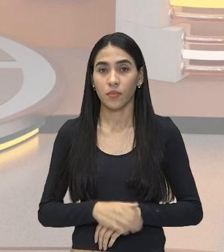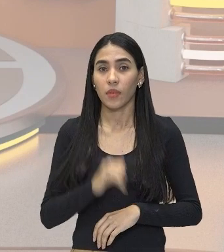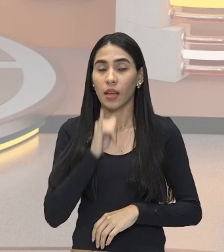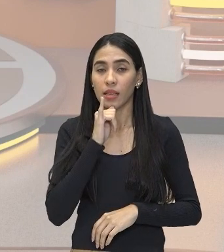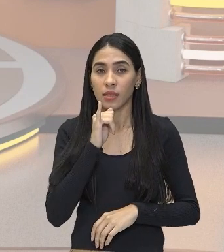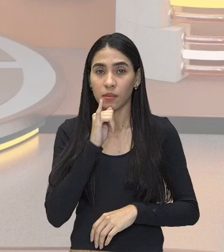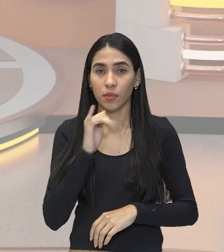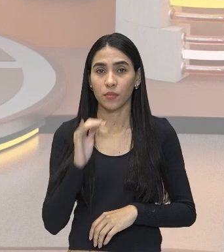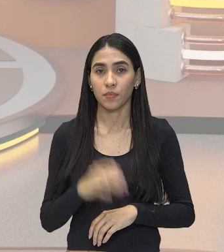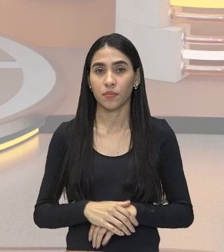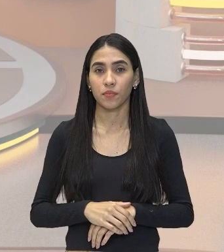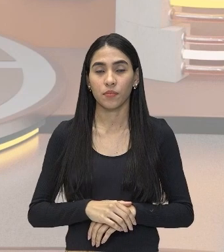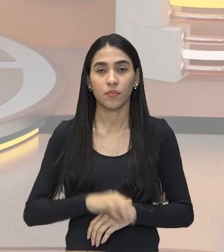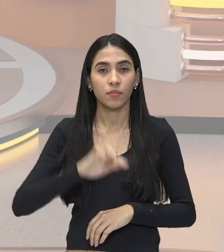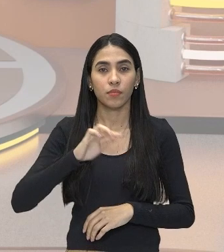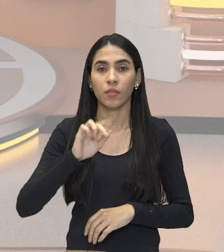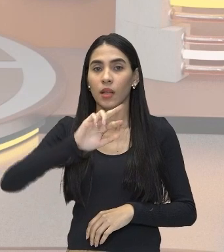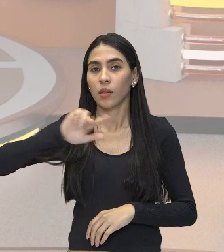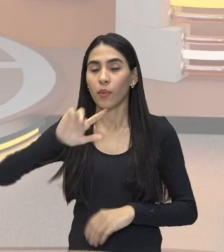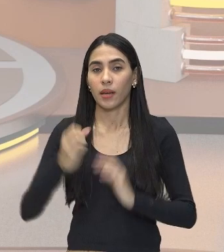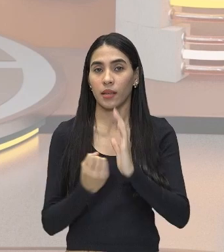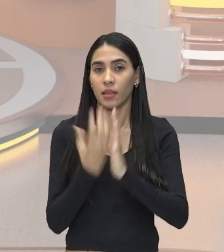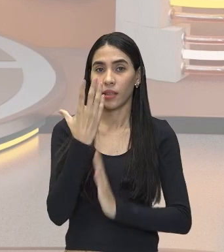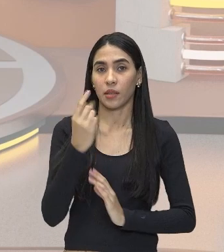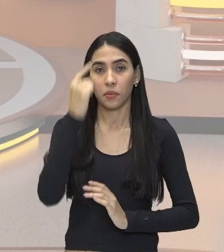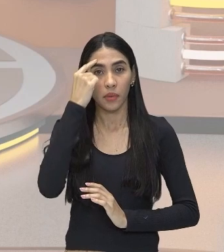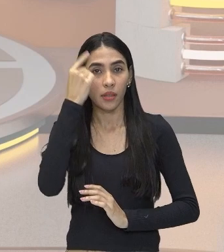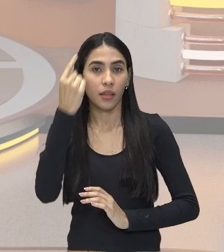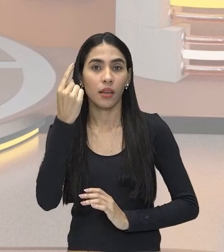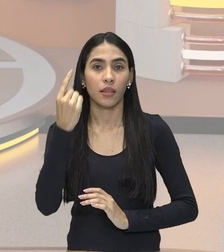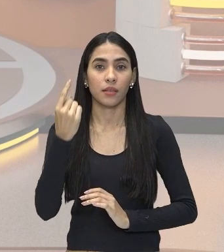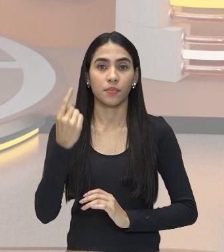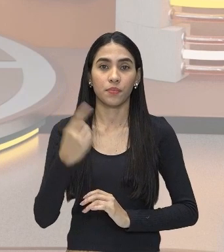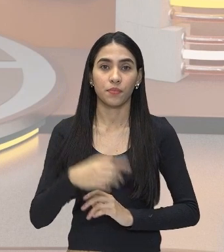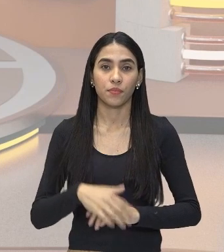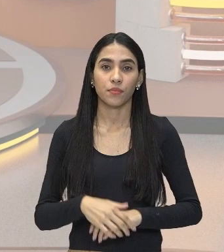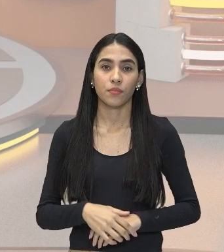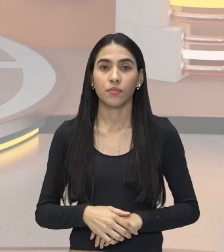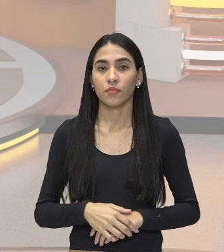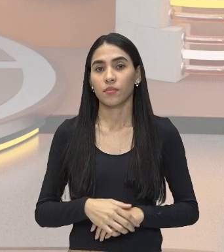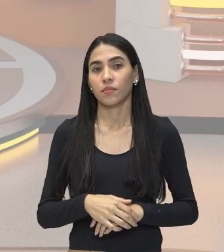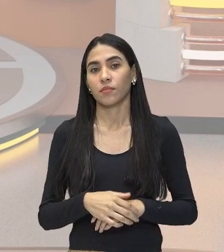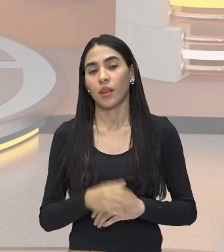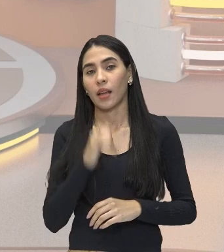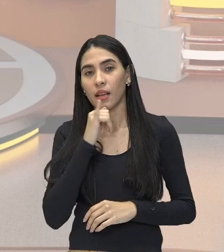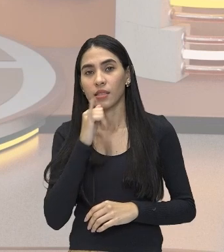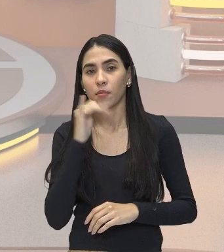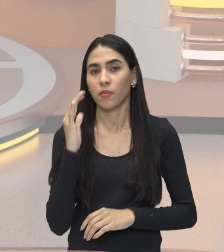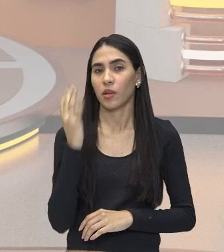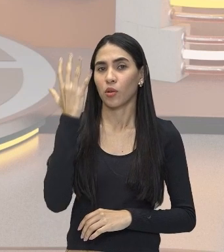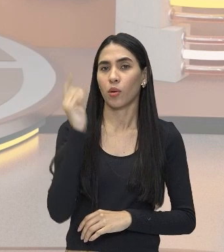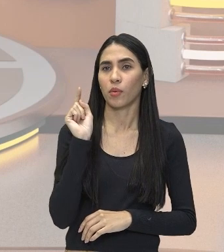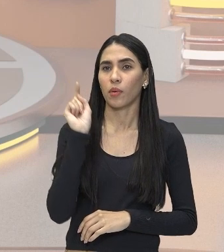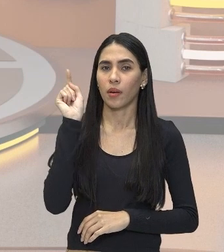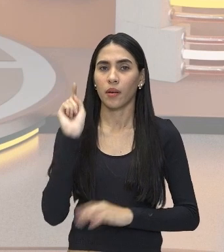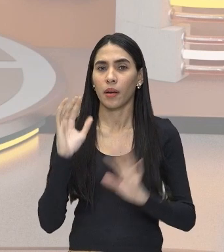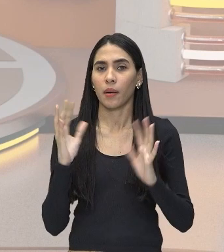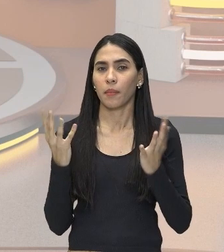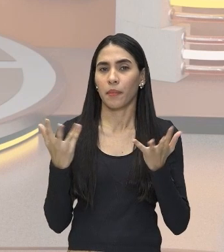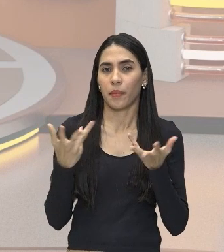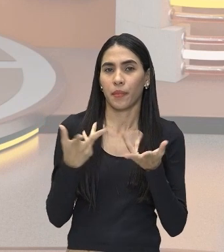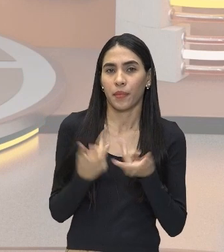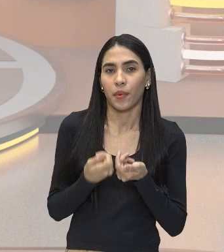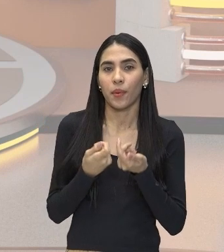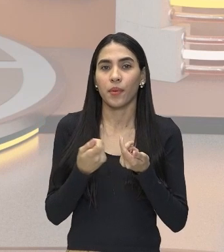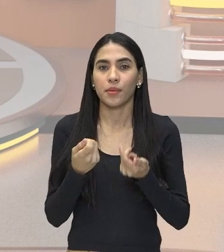vai estar criando ideias, né, dizendo que esse fenômeno é maravilhoso,